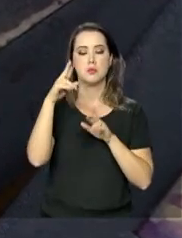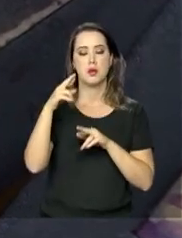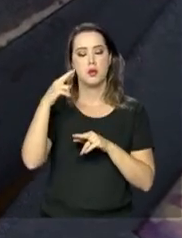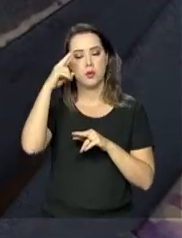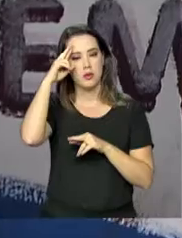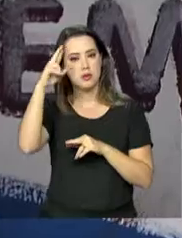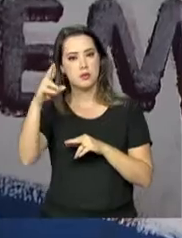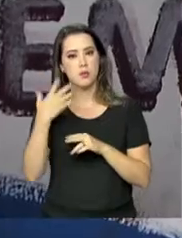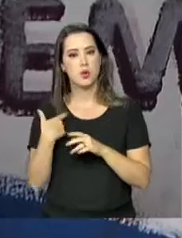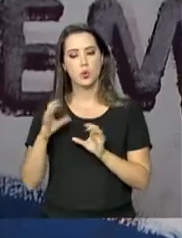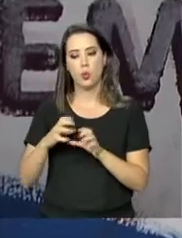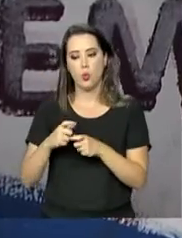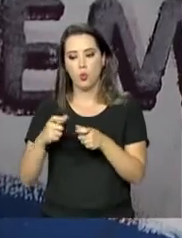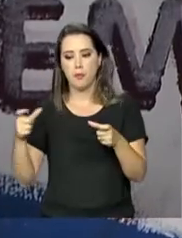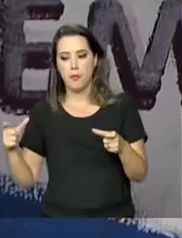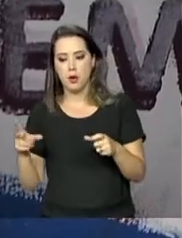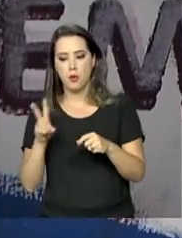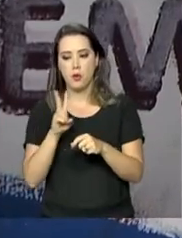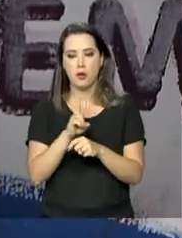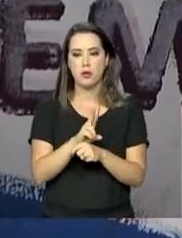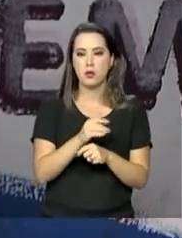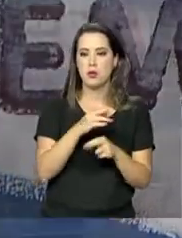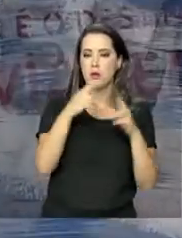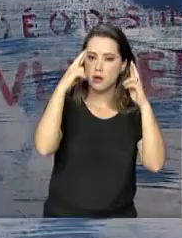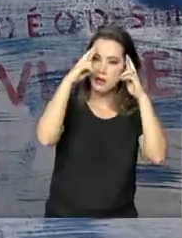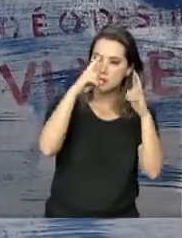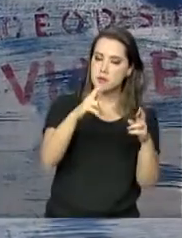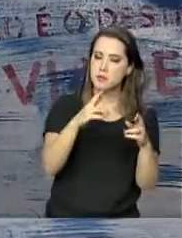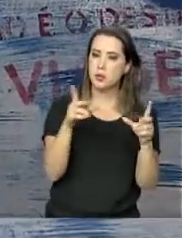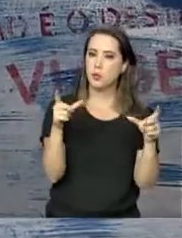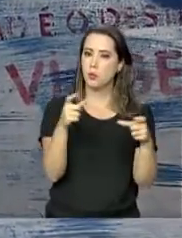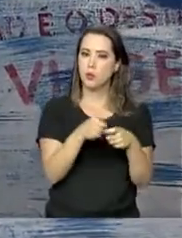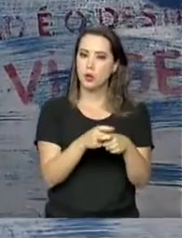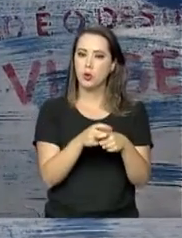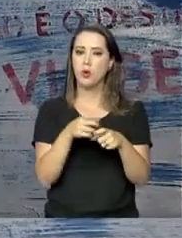menor, o motorizado respeite o não motorizado.